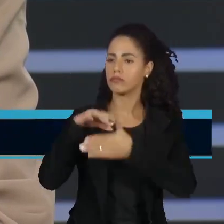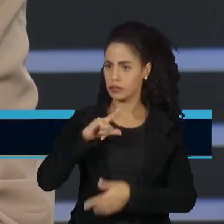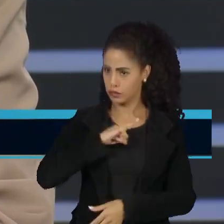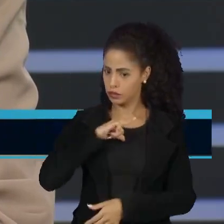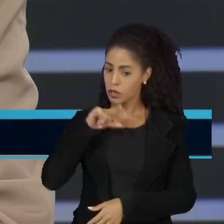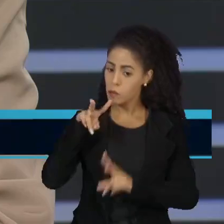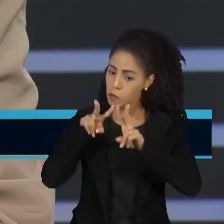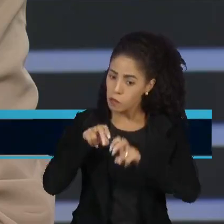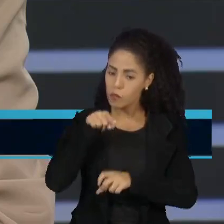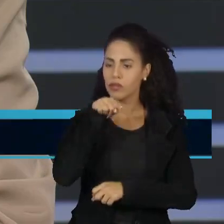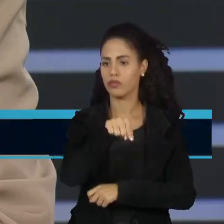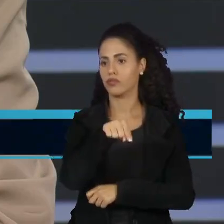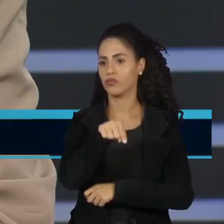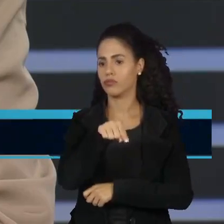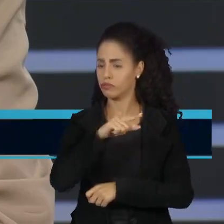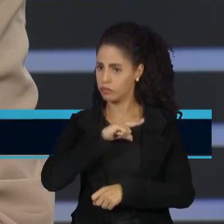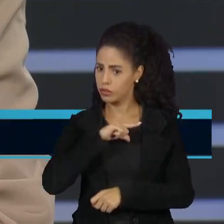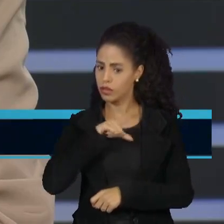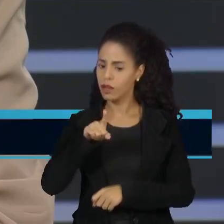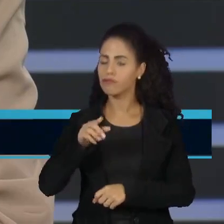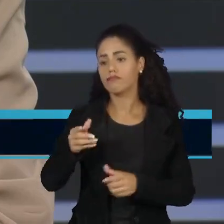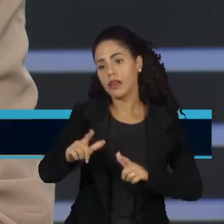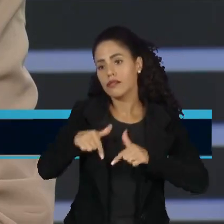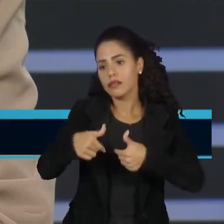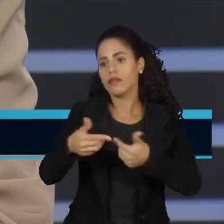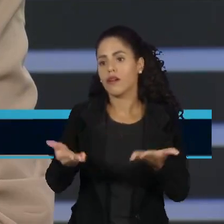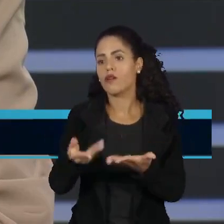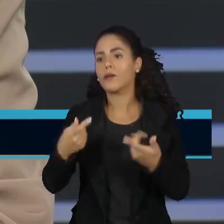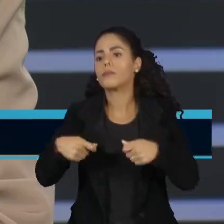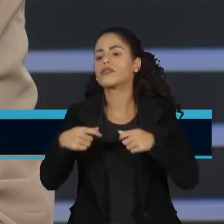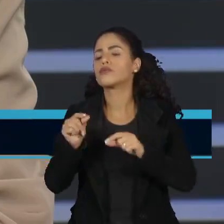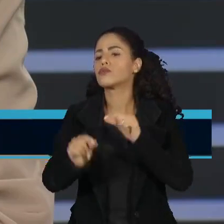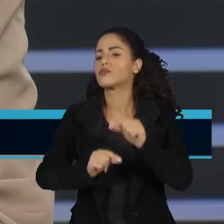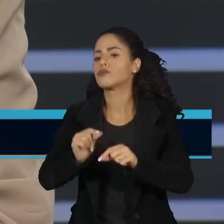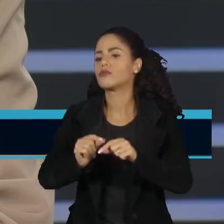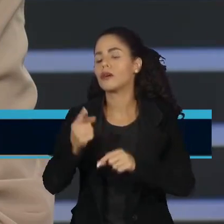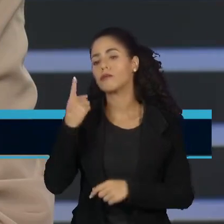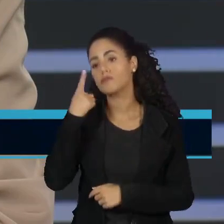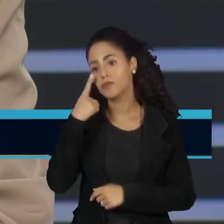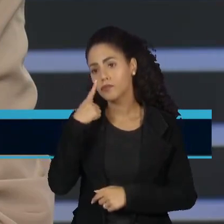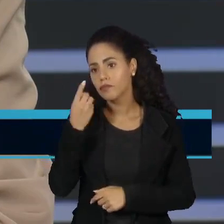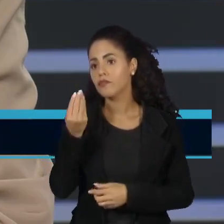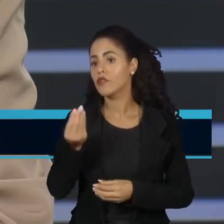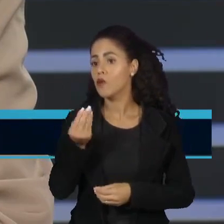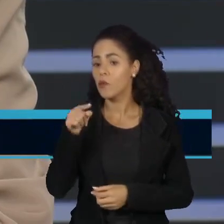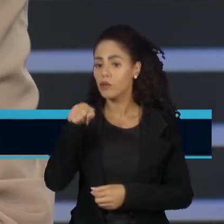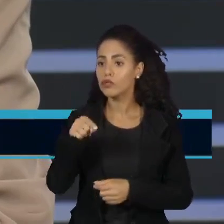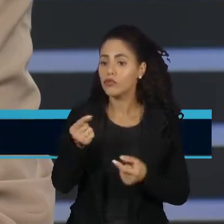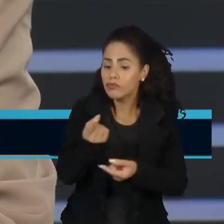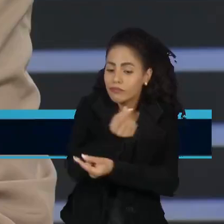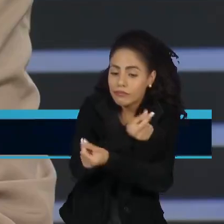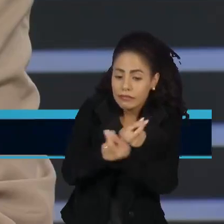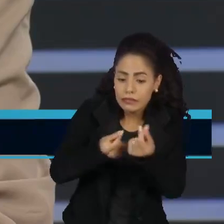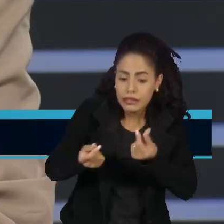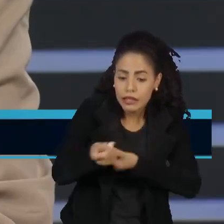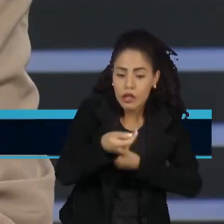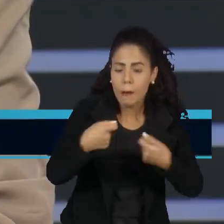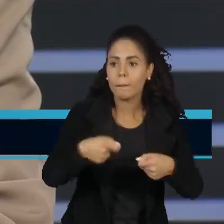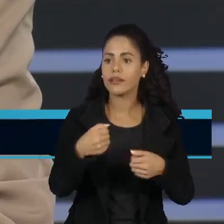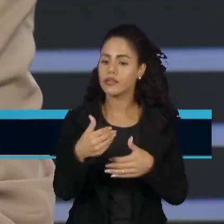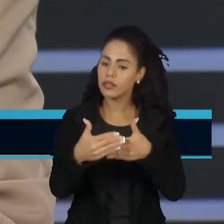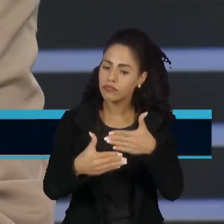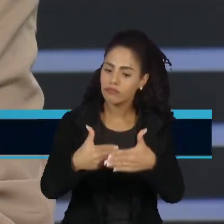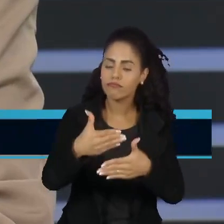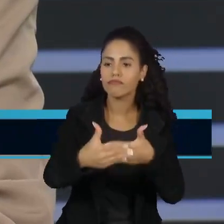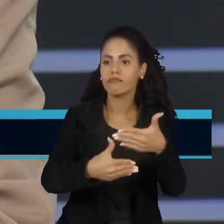por essa atitude. Agora, é preciso levar em conta que a questão fiscal tem que ser dimensionada ao longo dos